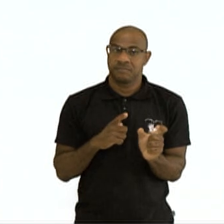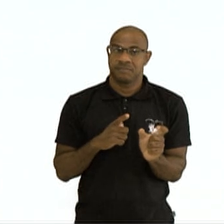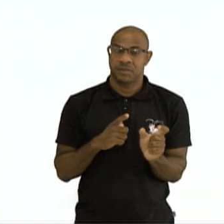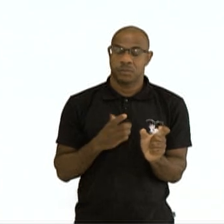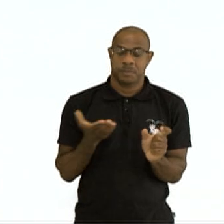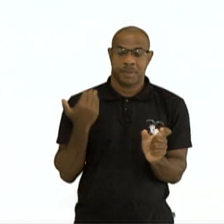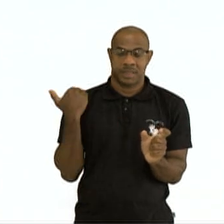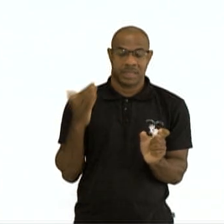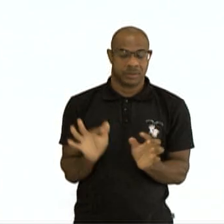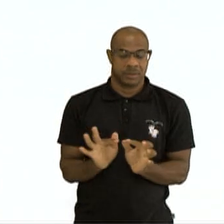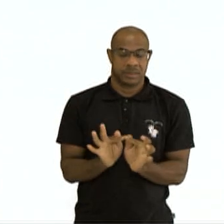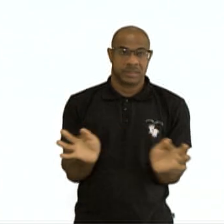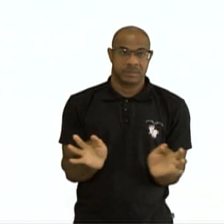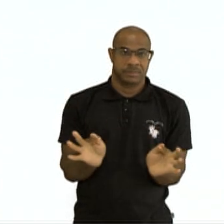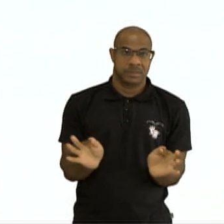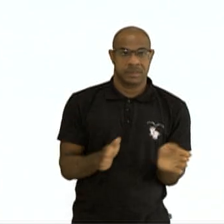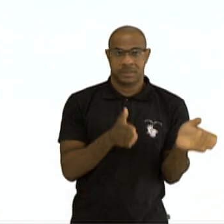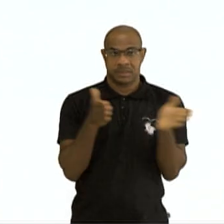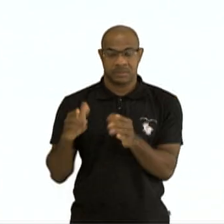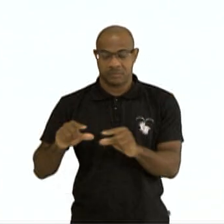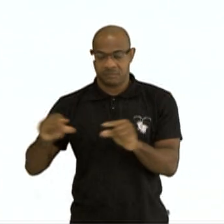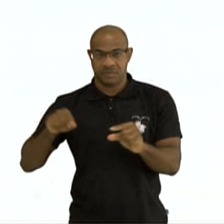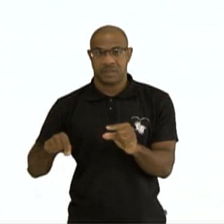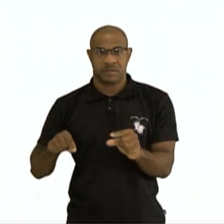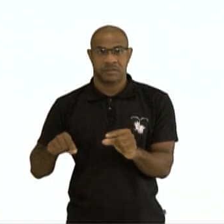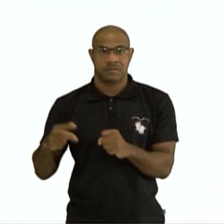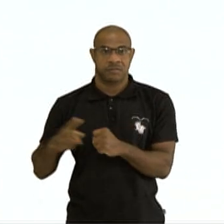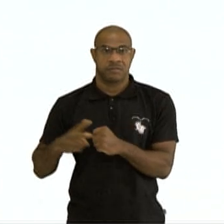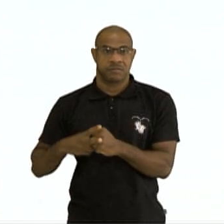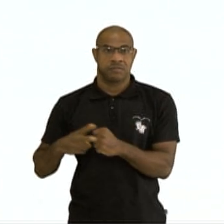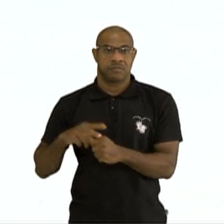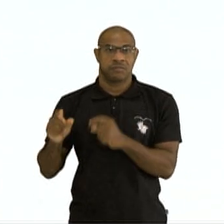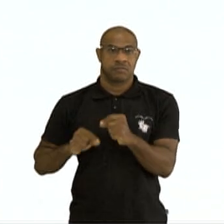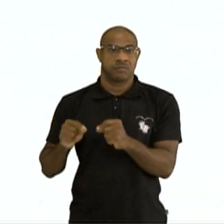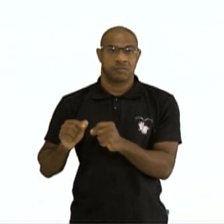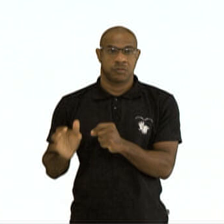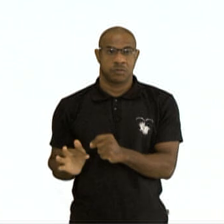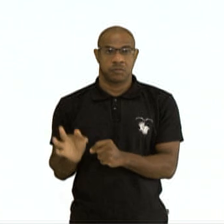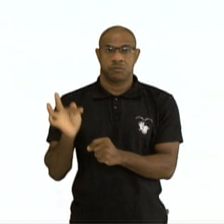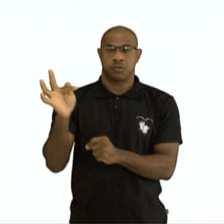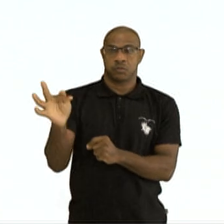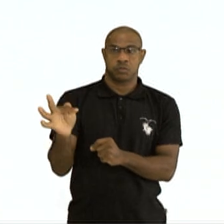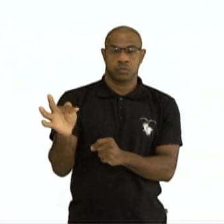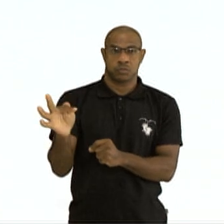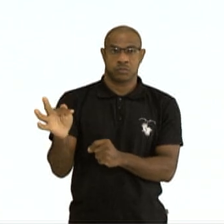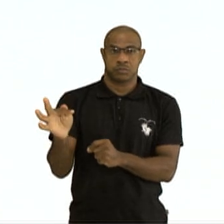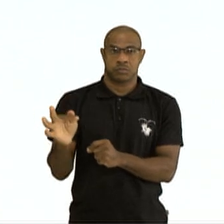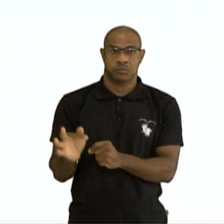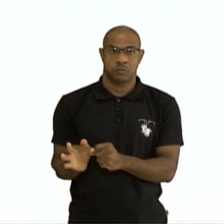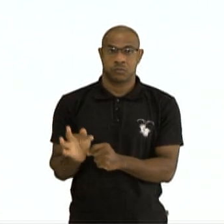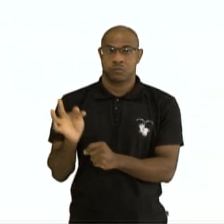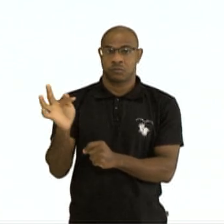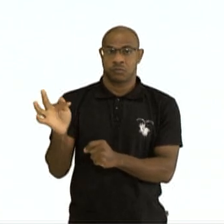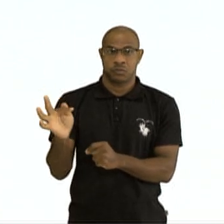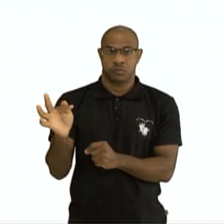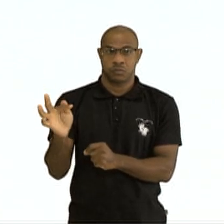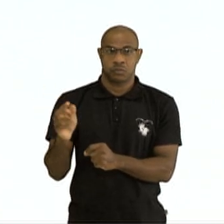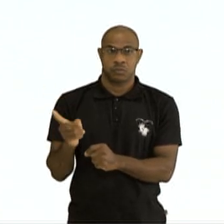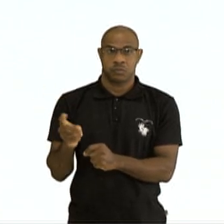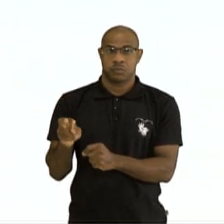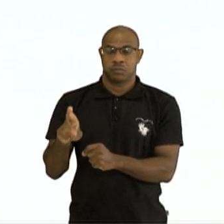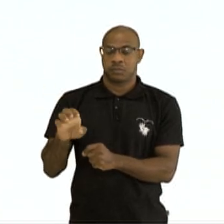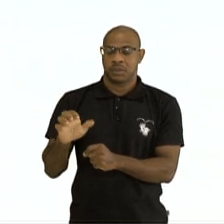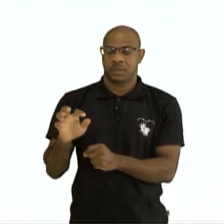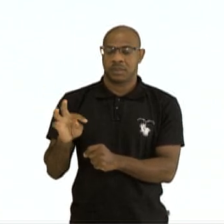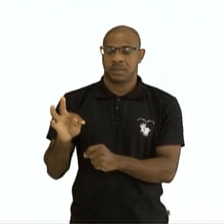simples. E a outra frase, o verbo vem conjugado no futuro do pretérito com would. Então a frase